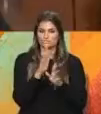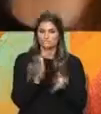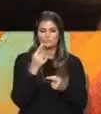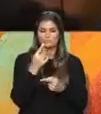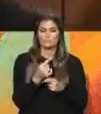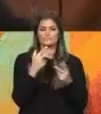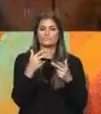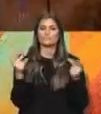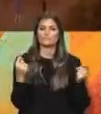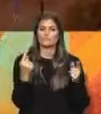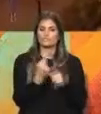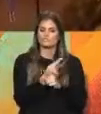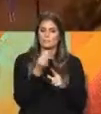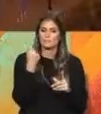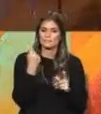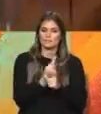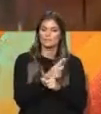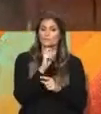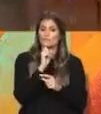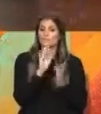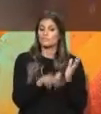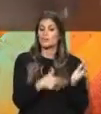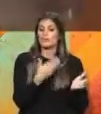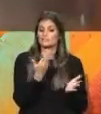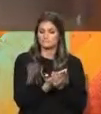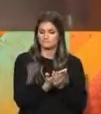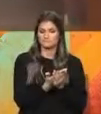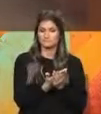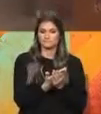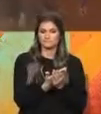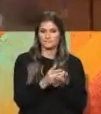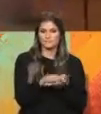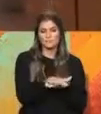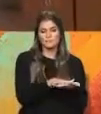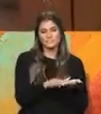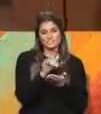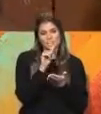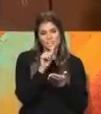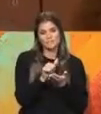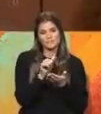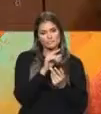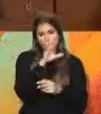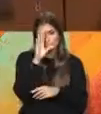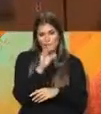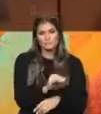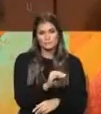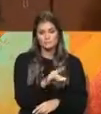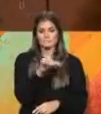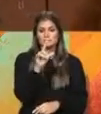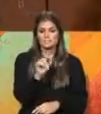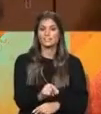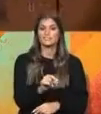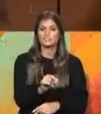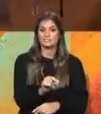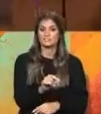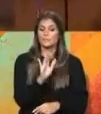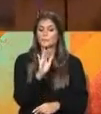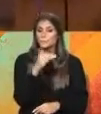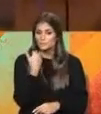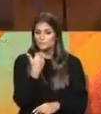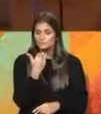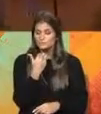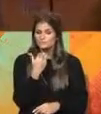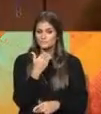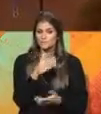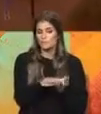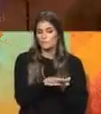mostramos os diferentes produtos alimentares que podem originar a partir da castanha, mas se calhar o que não sabe é que também se faz arte a